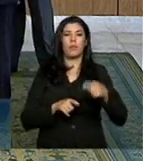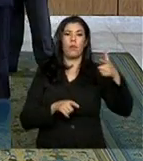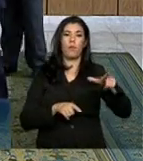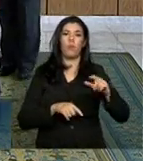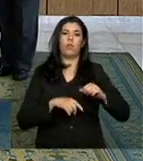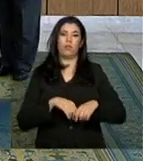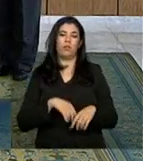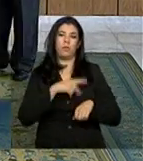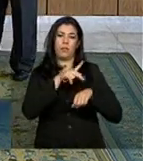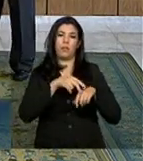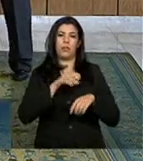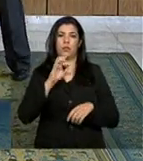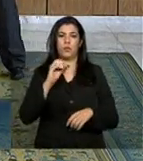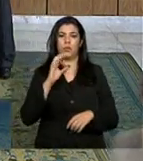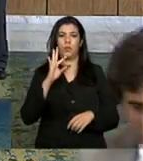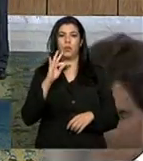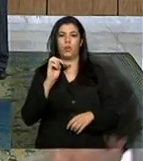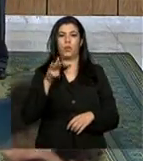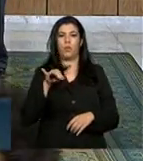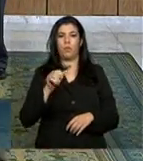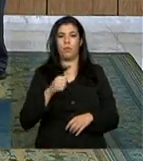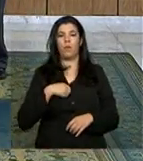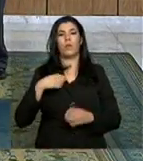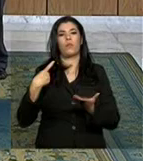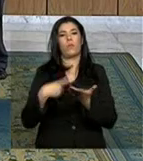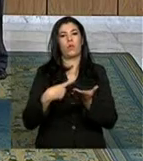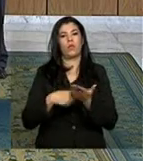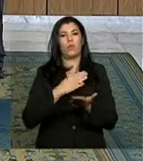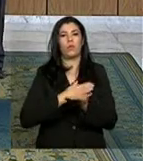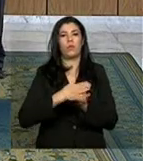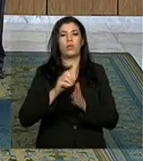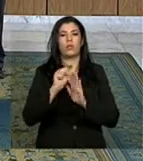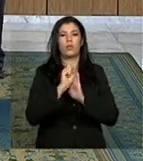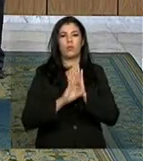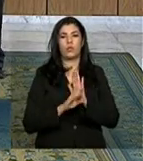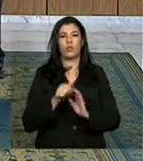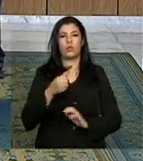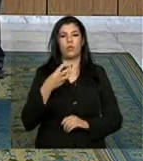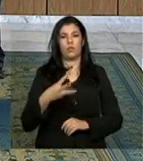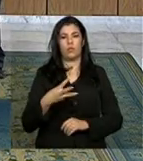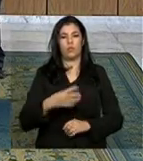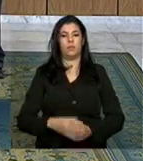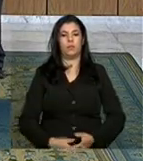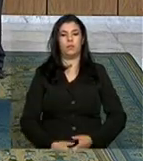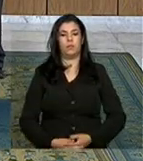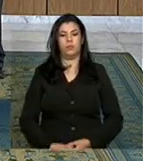havia unificado os povos turcos desde o século XIII.